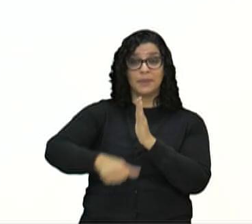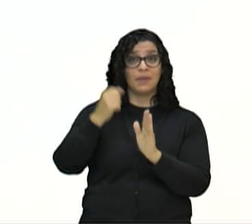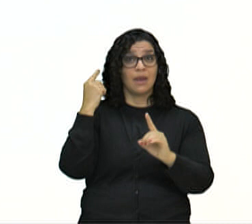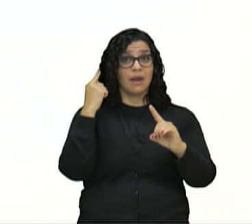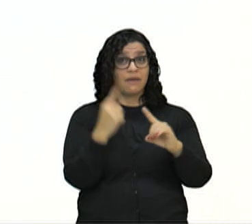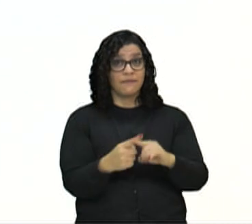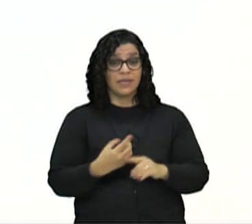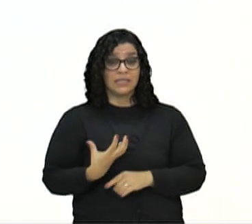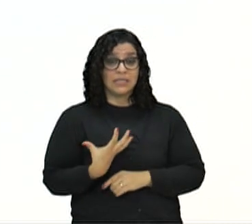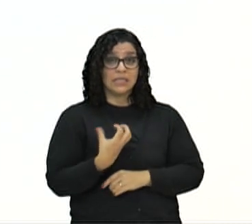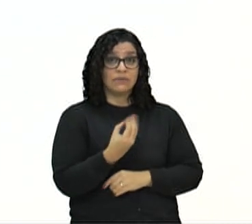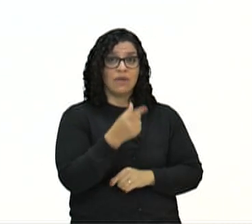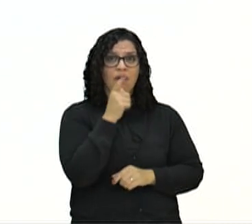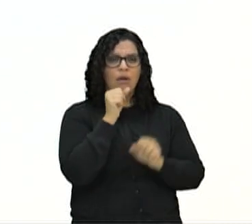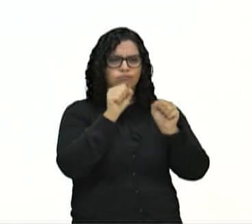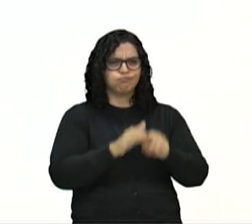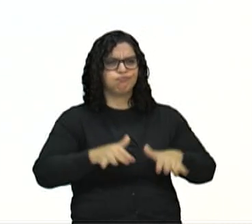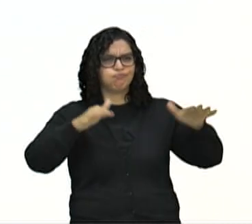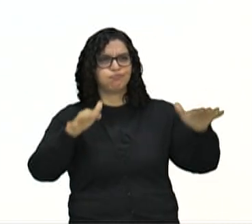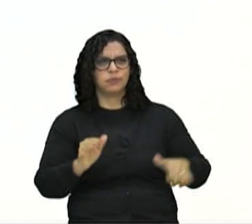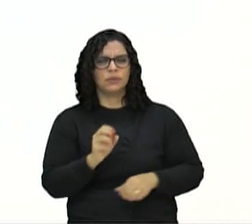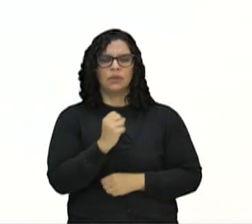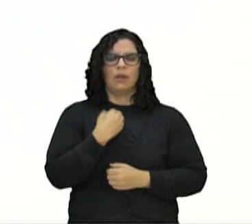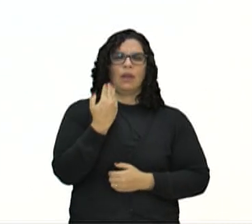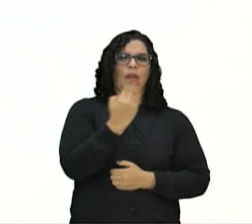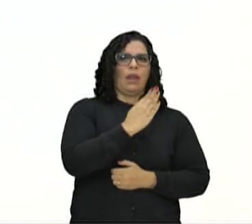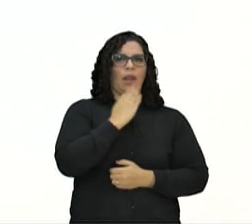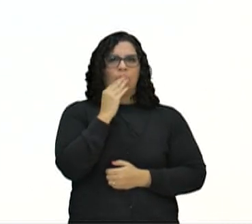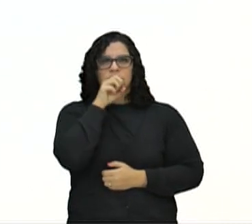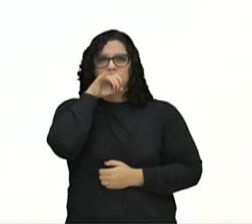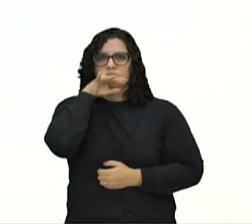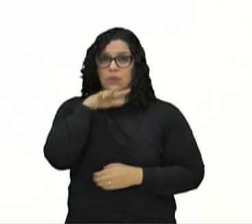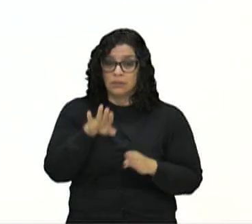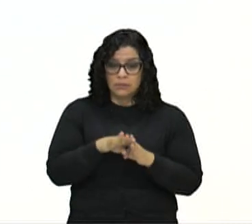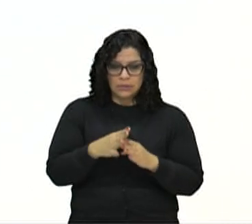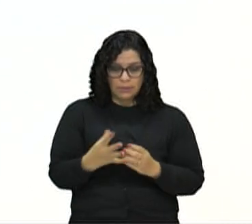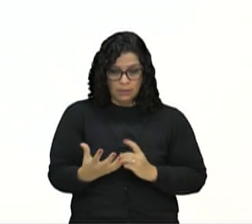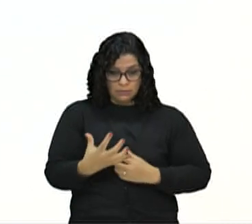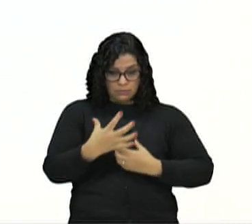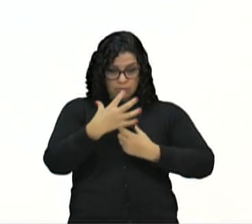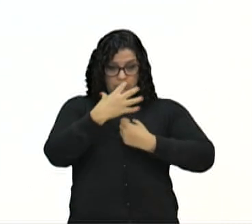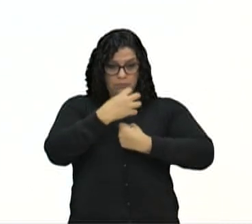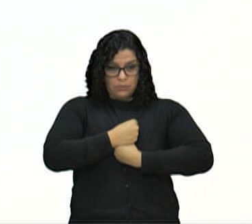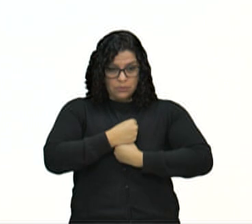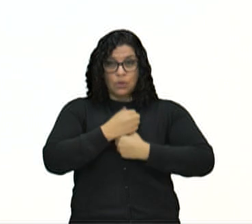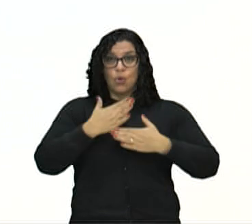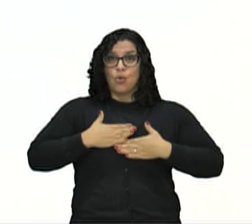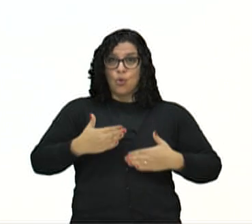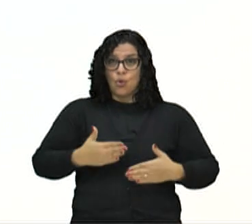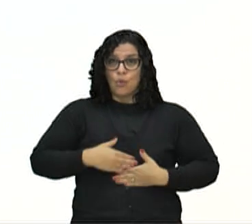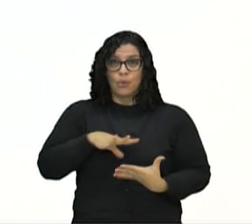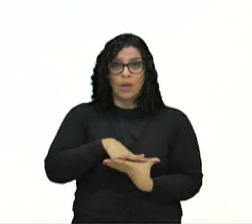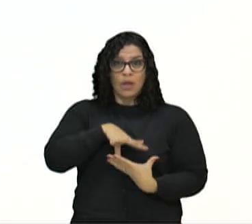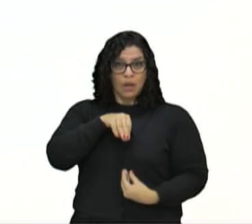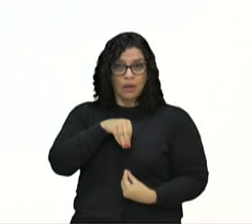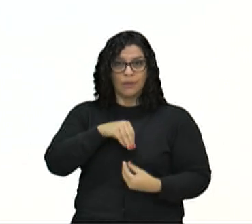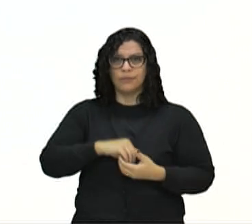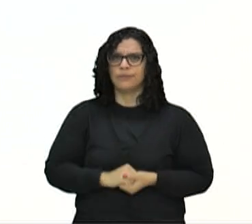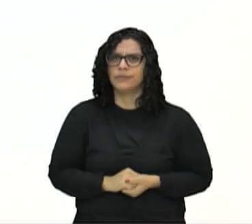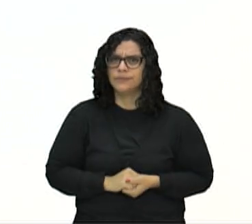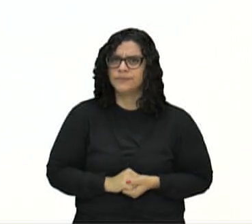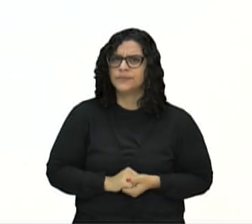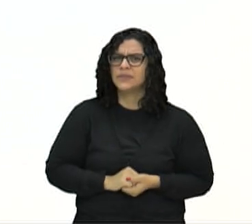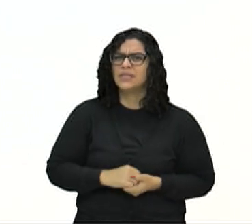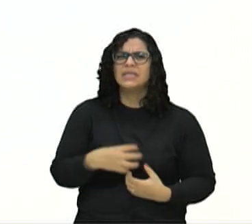viajava para o mar, o enjoo e o terror apoderaram-se do meu corpo e alma.